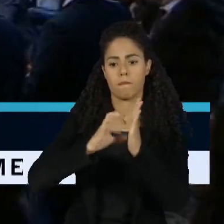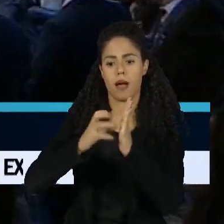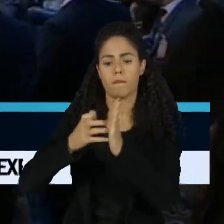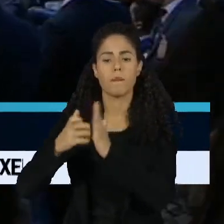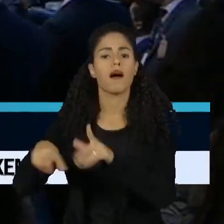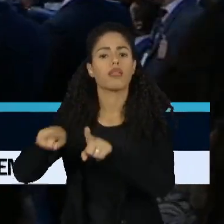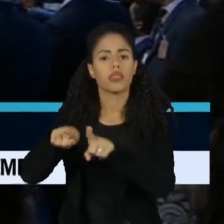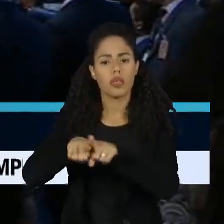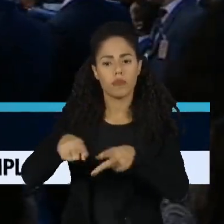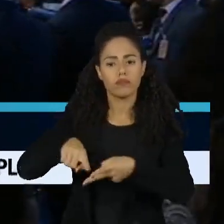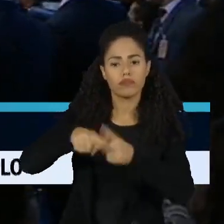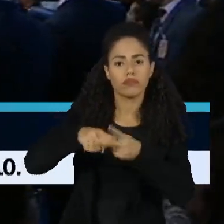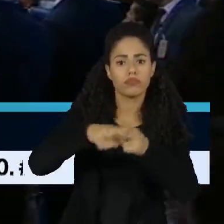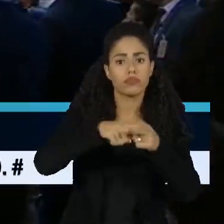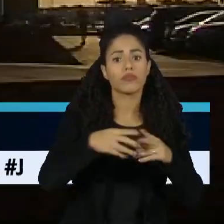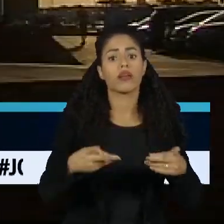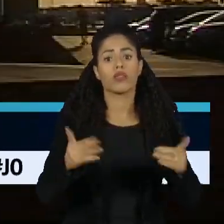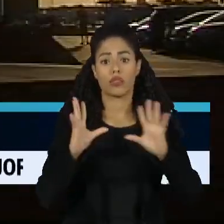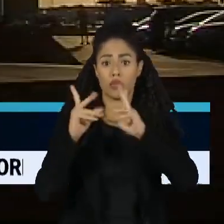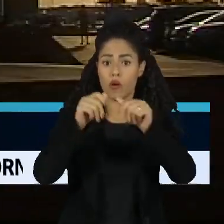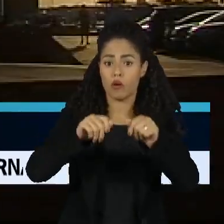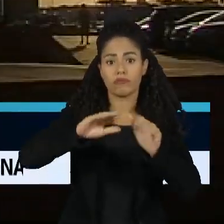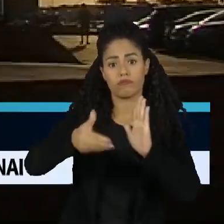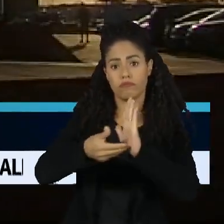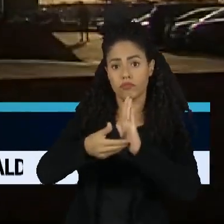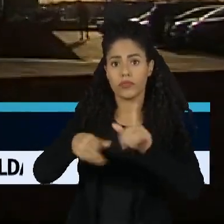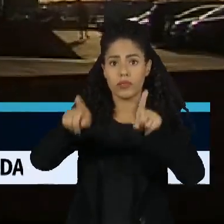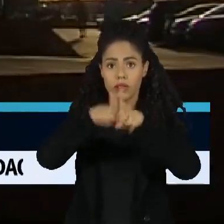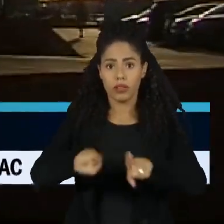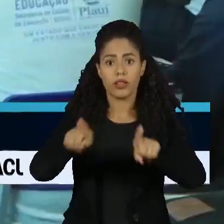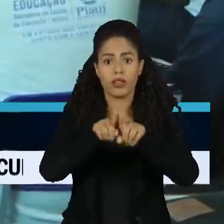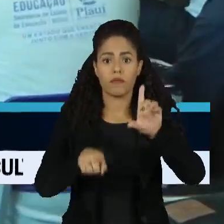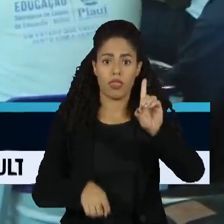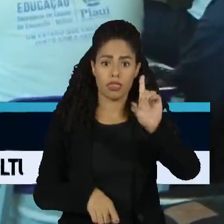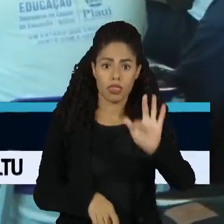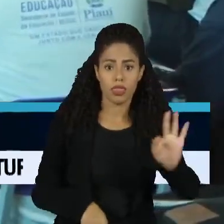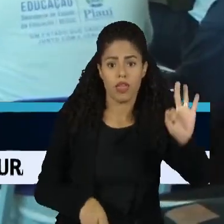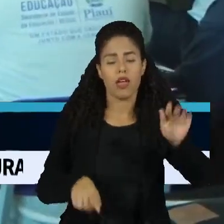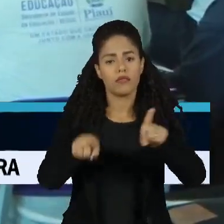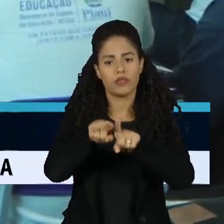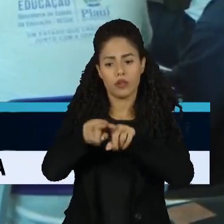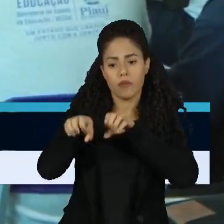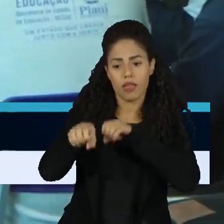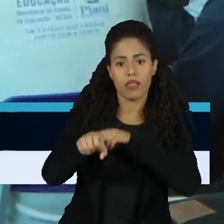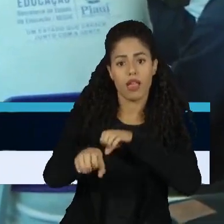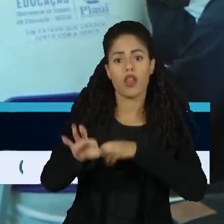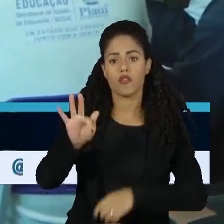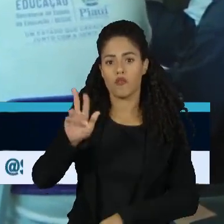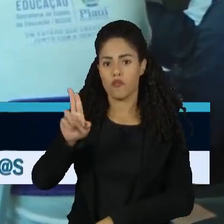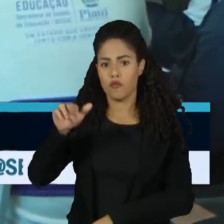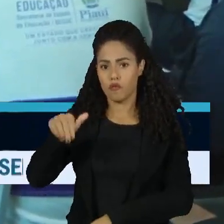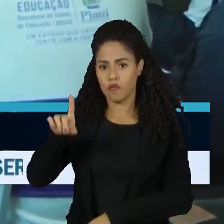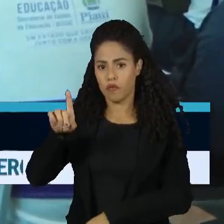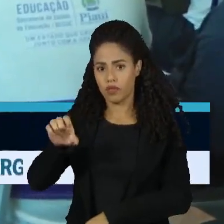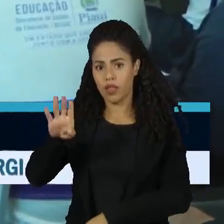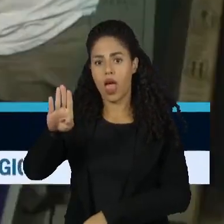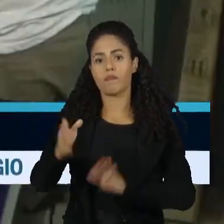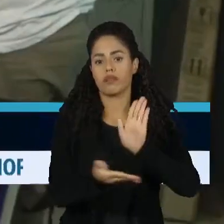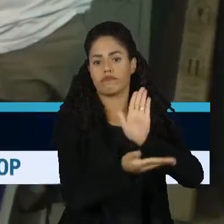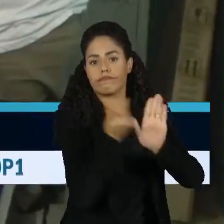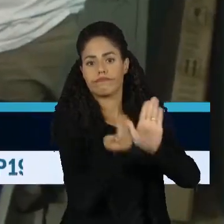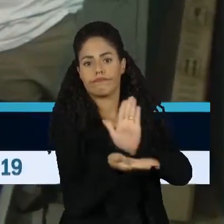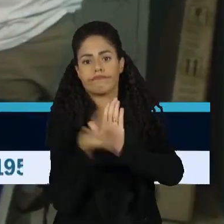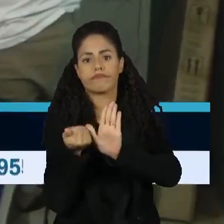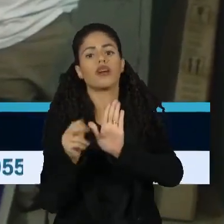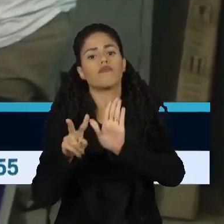parte das mudanças feitas no senado os Fundos do Distrito Federal e da educação o fundeb permanecerão fora do